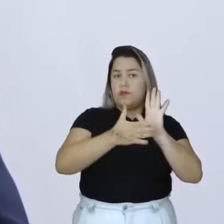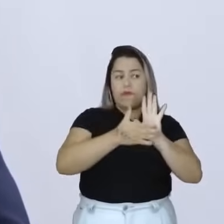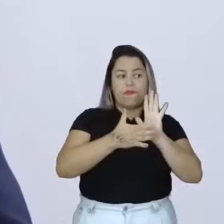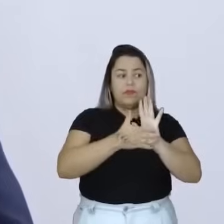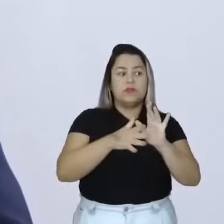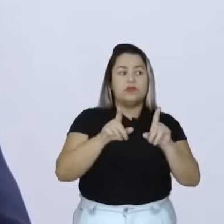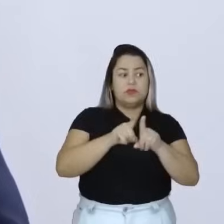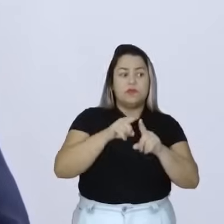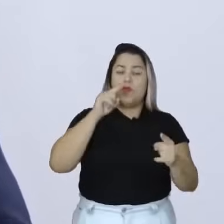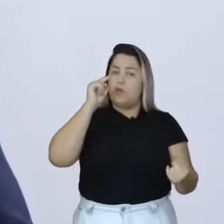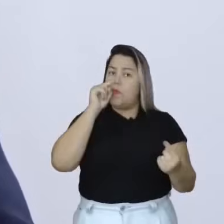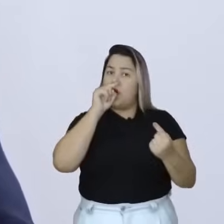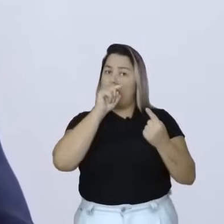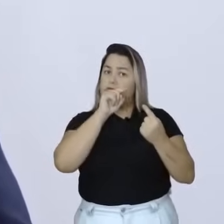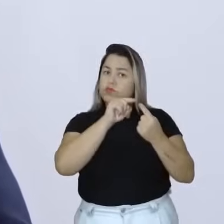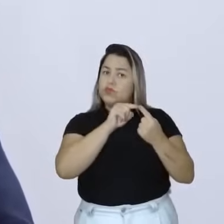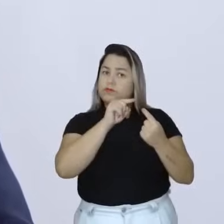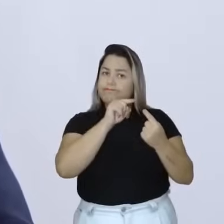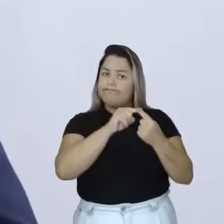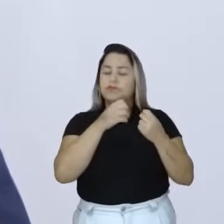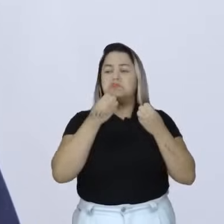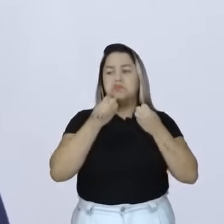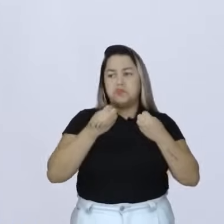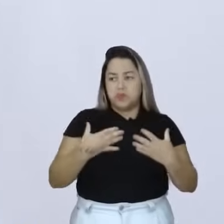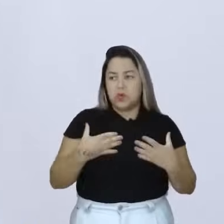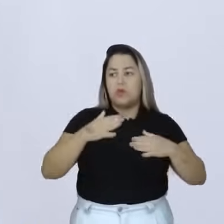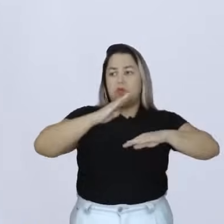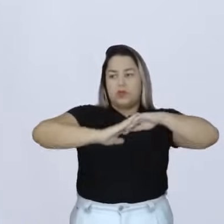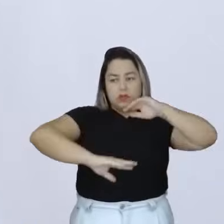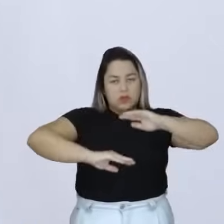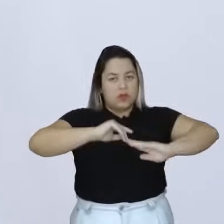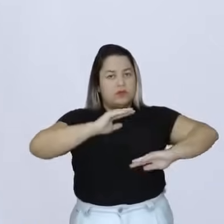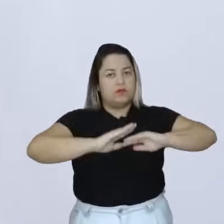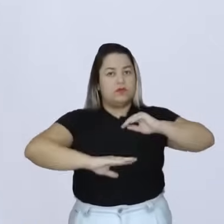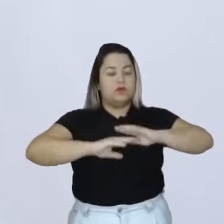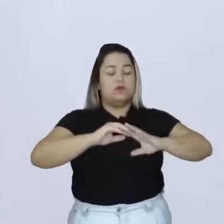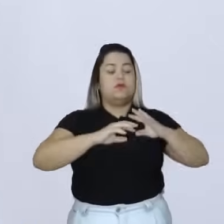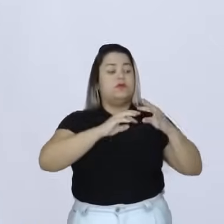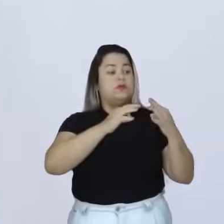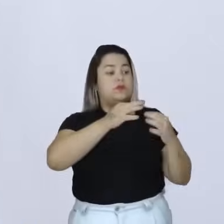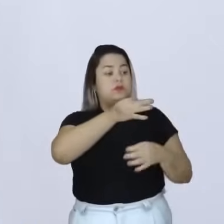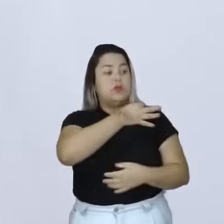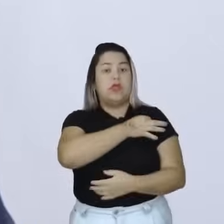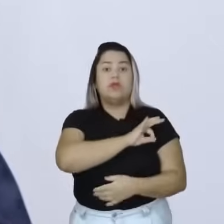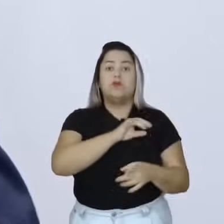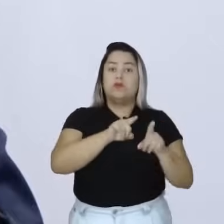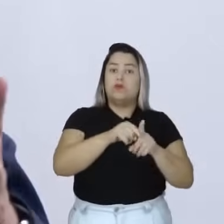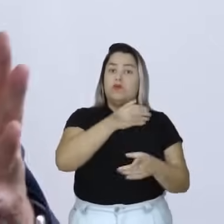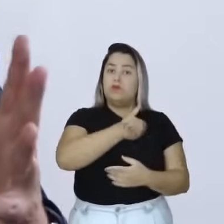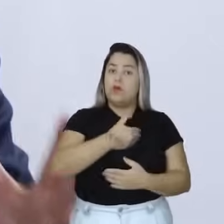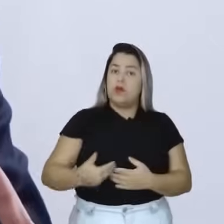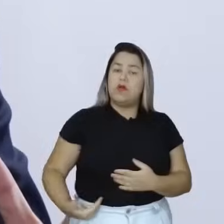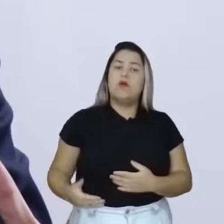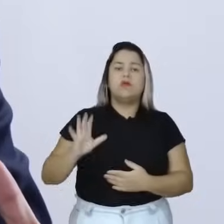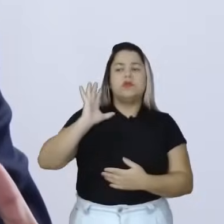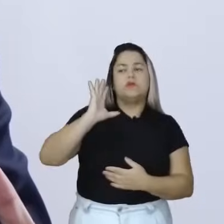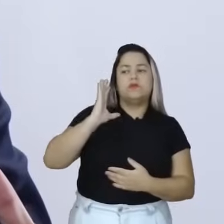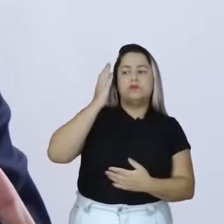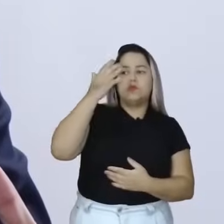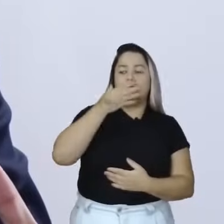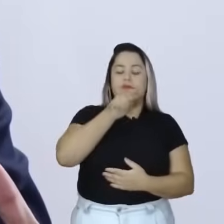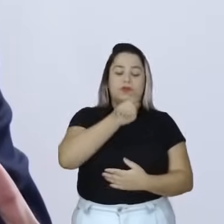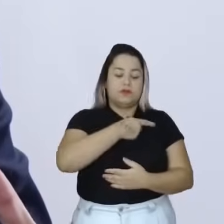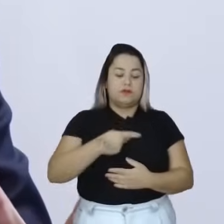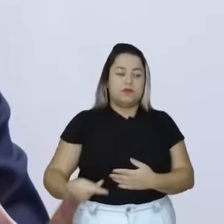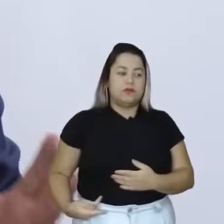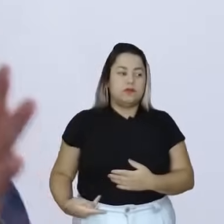foi uma combinação muito eficiente de ações técnicos do governo, mais uma decisão política do presidente